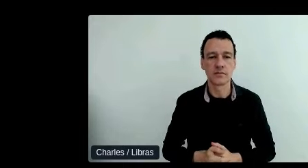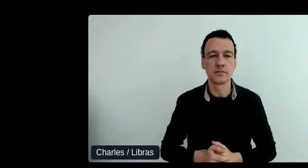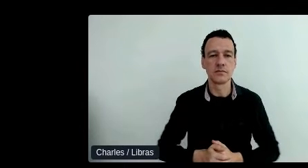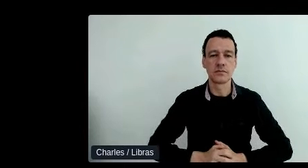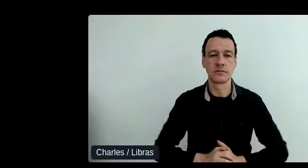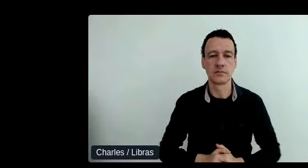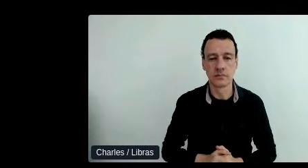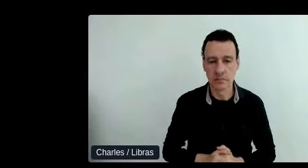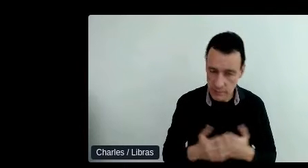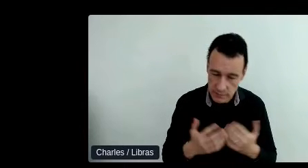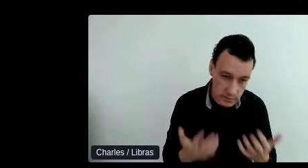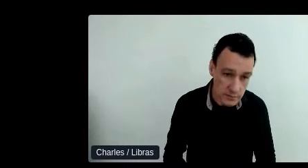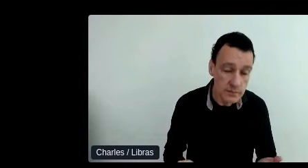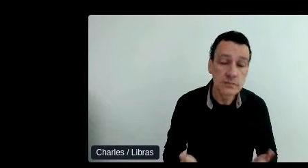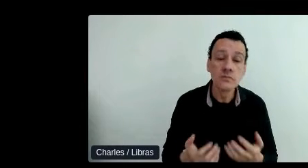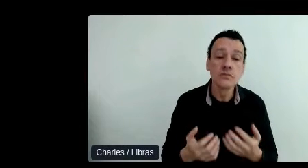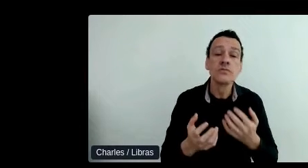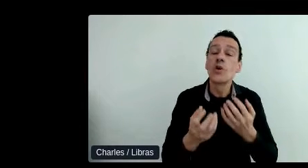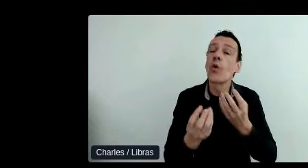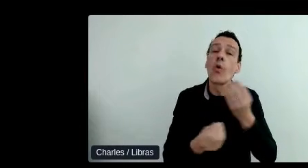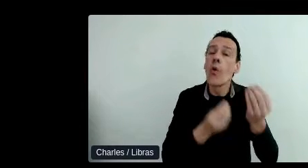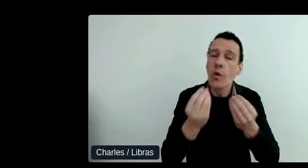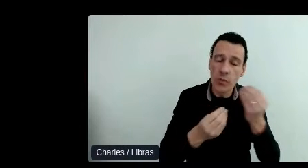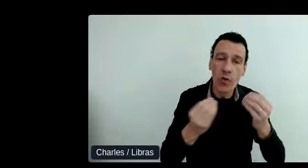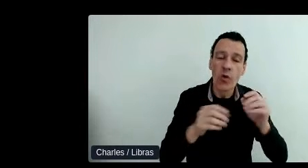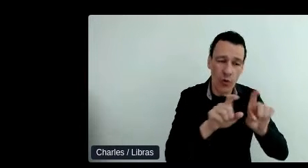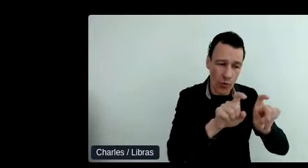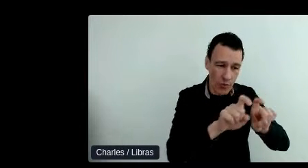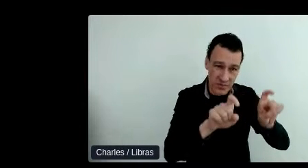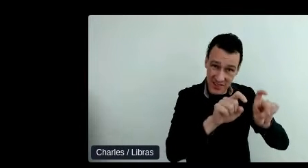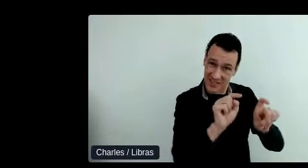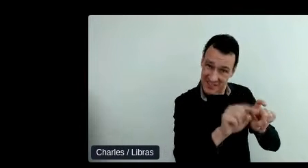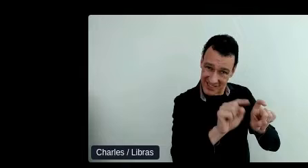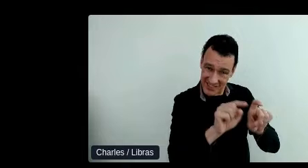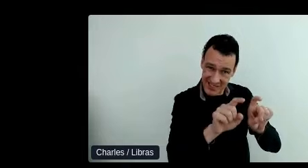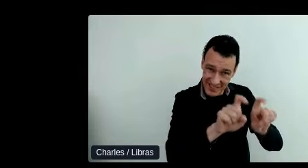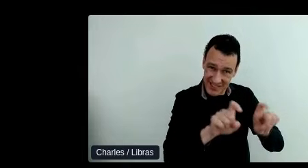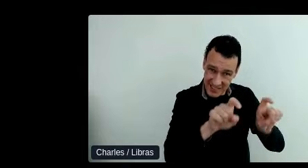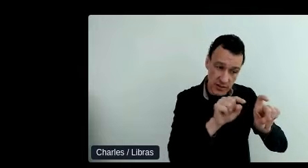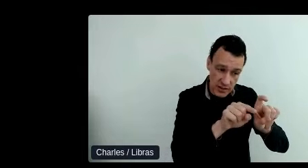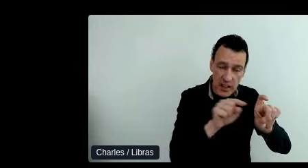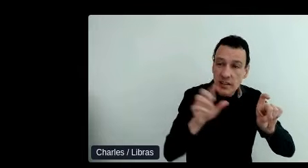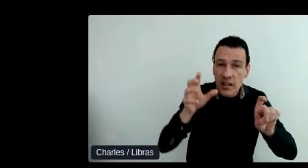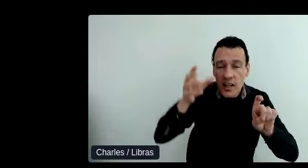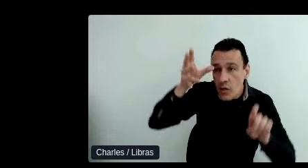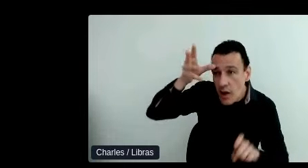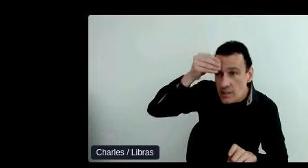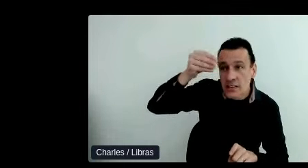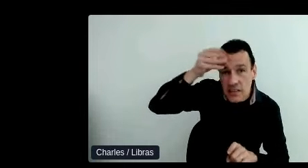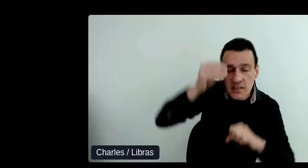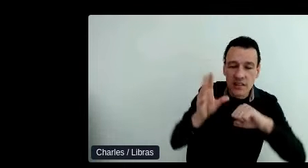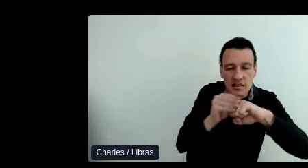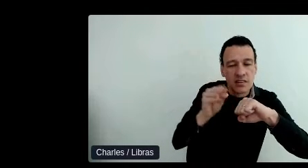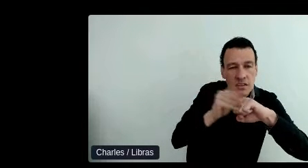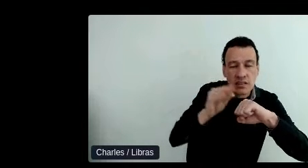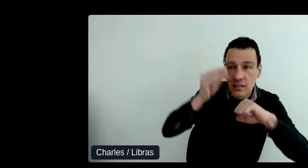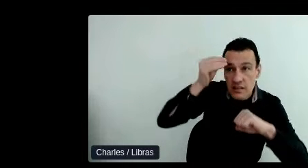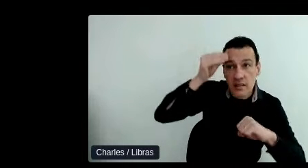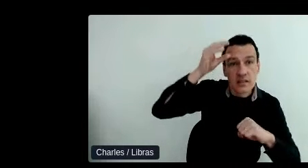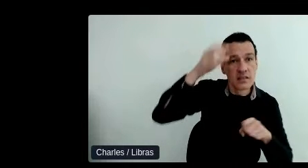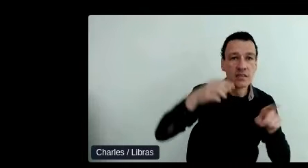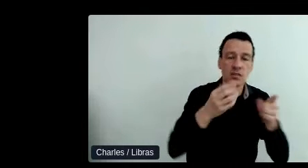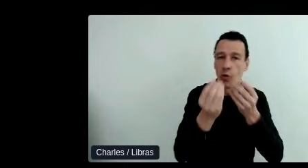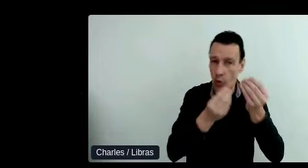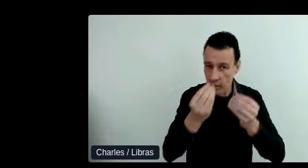como é que funciona o aprendizado de máquina? A gente tem uma quantidade imensa de dados em ambientes digitais ou não, o ideal é que